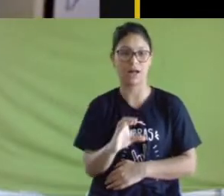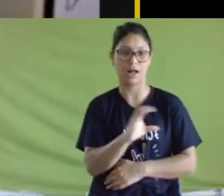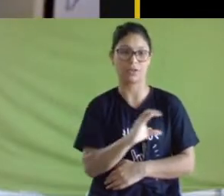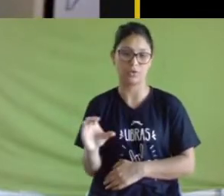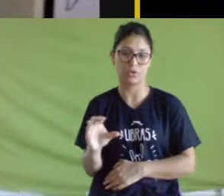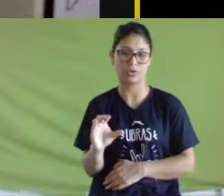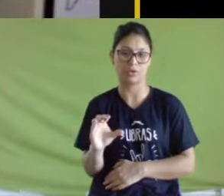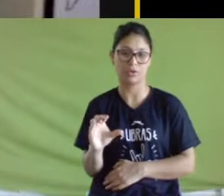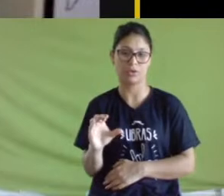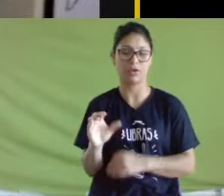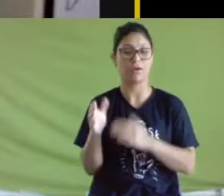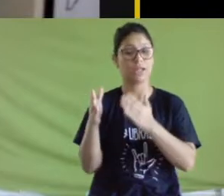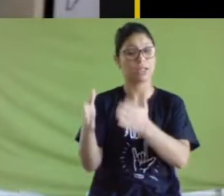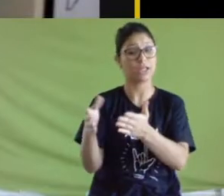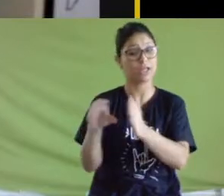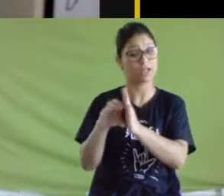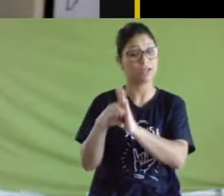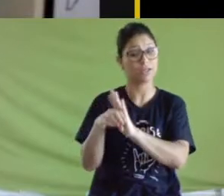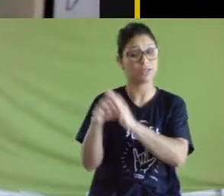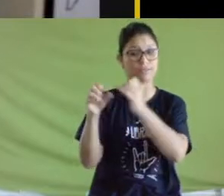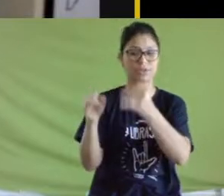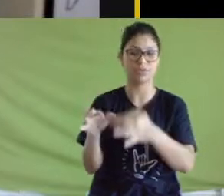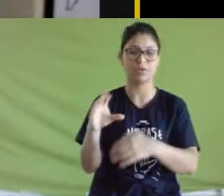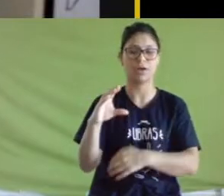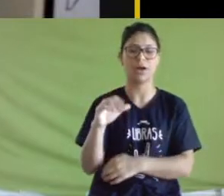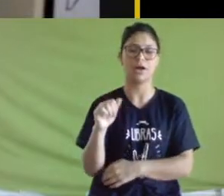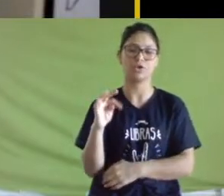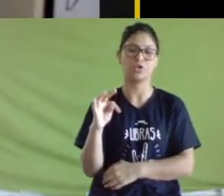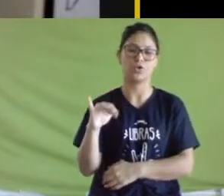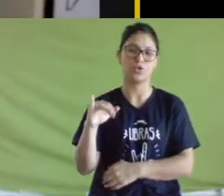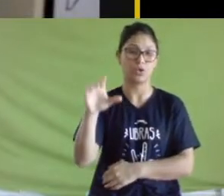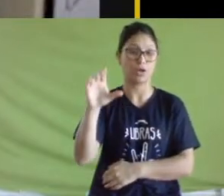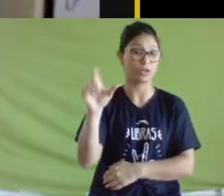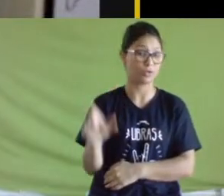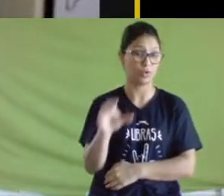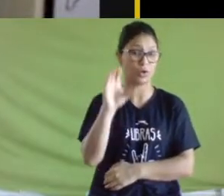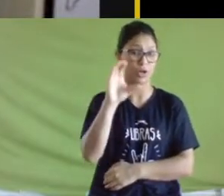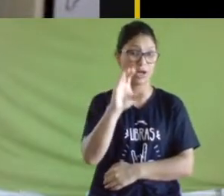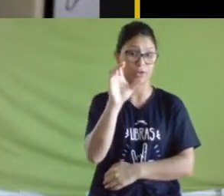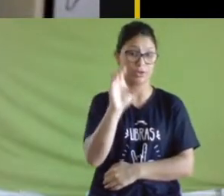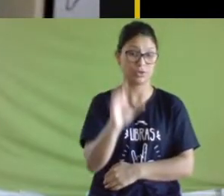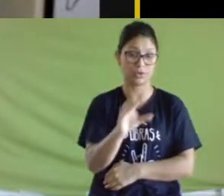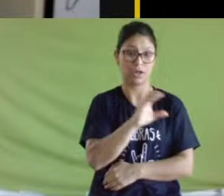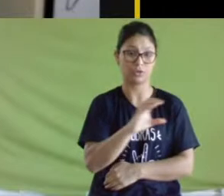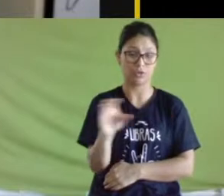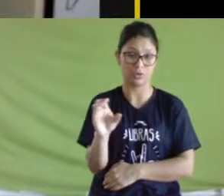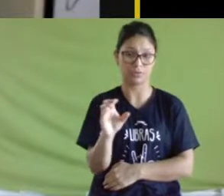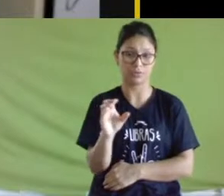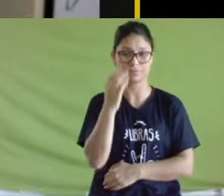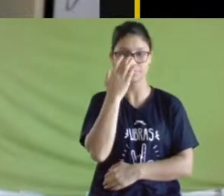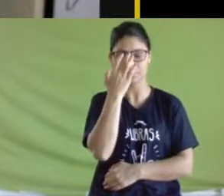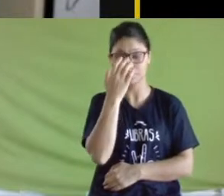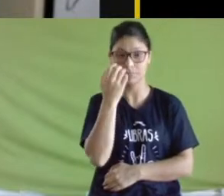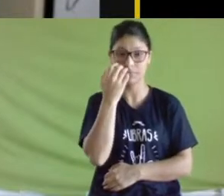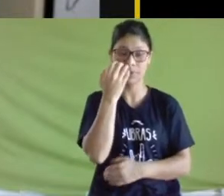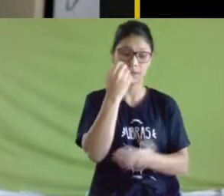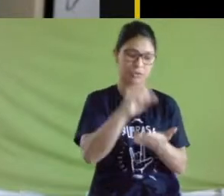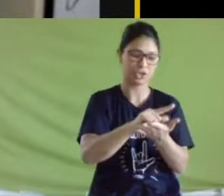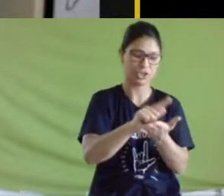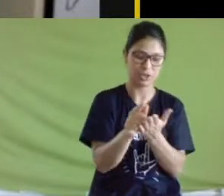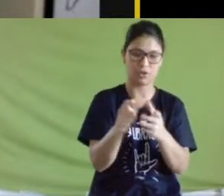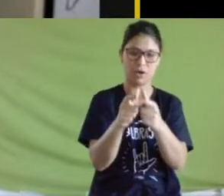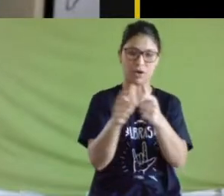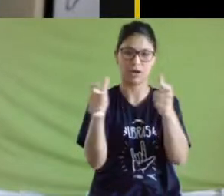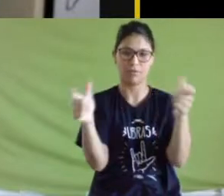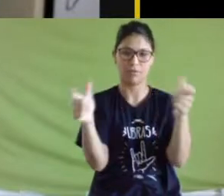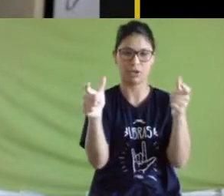vai ter uma definição também católica. Então, eu proporia isso, quer dizer, pensar um modelo muito amplo, muito genérico do